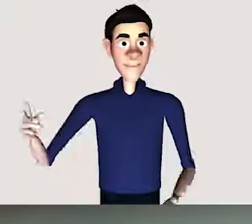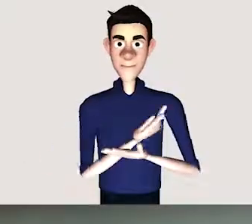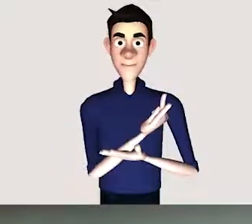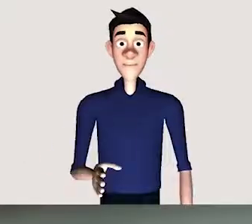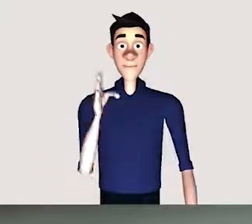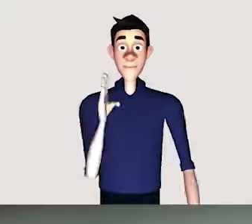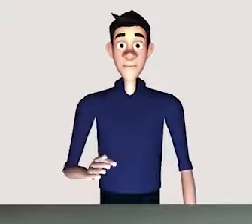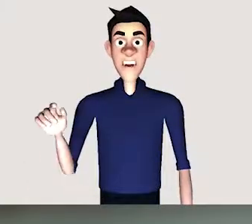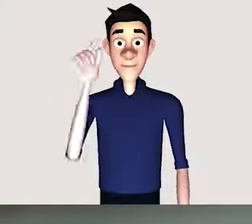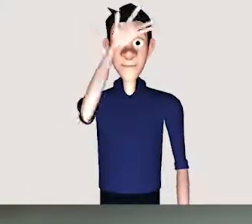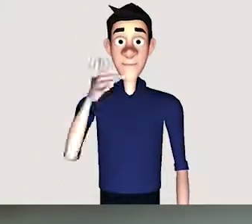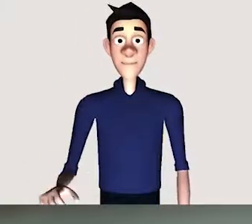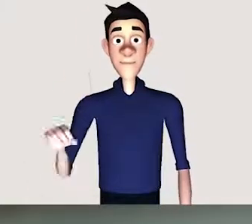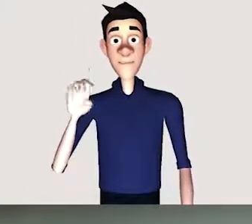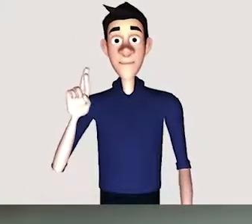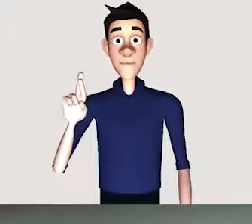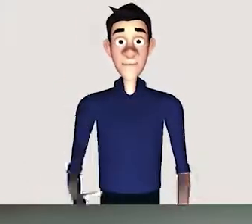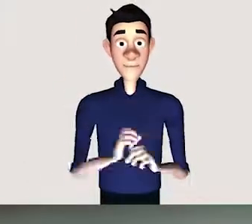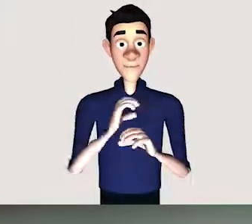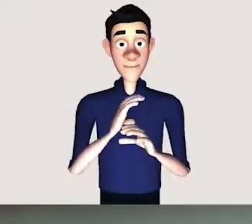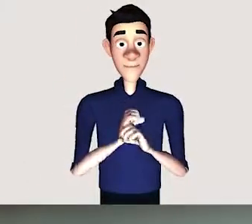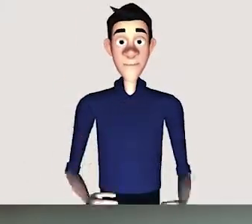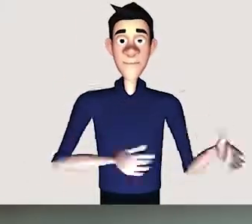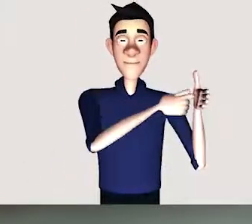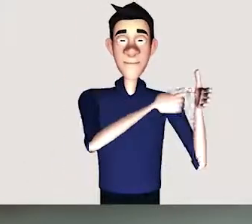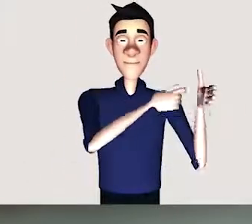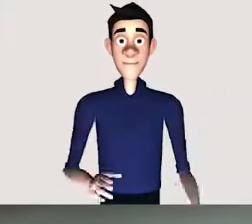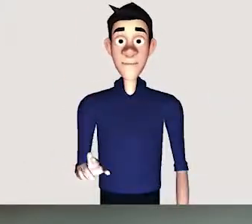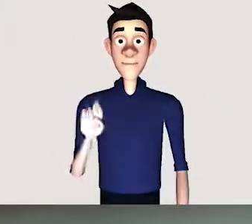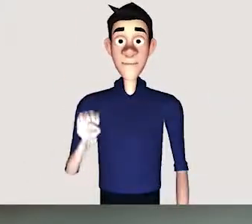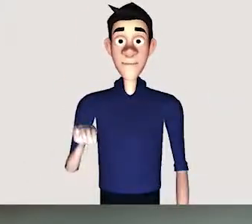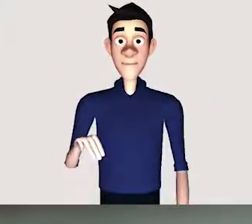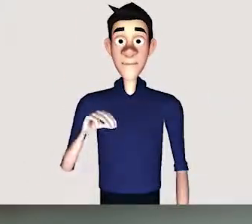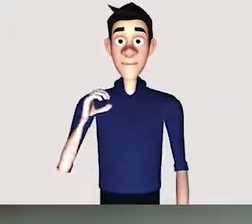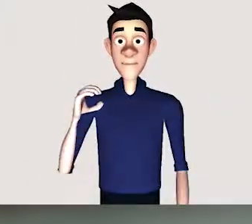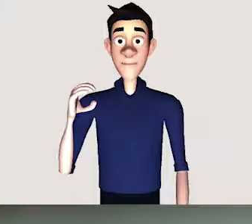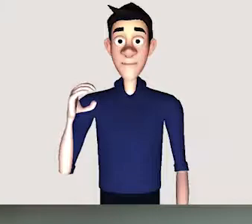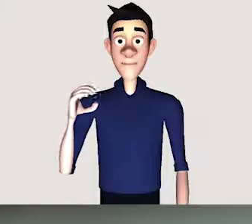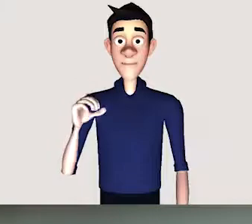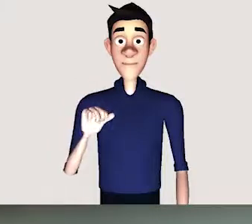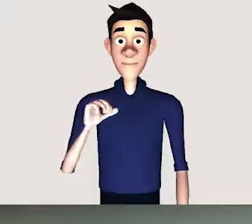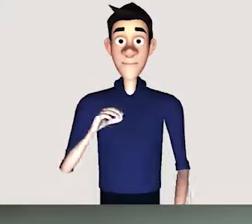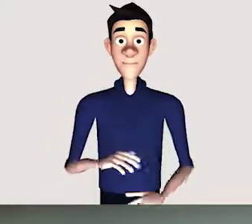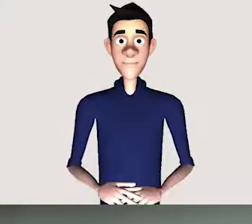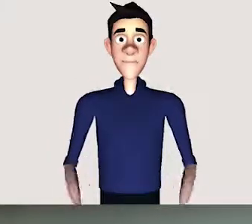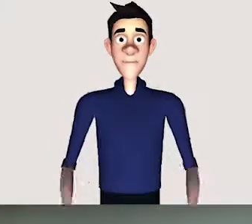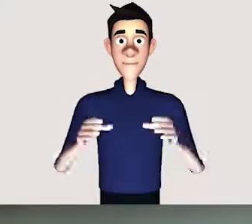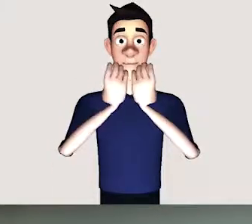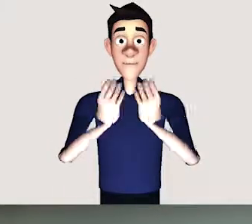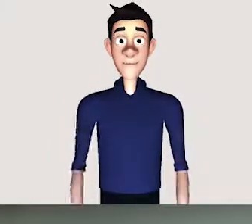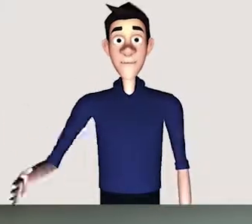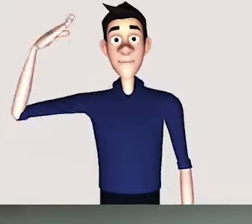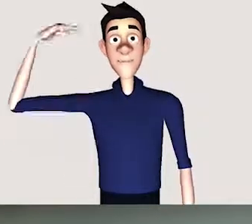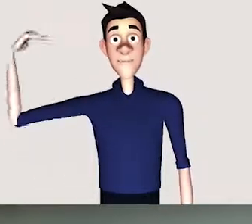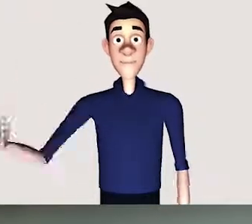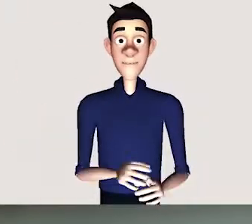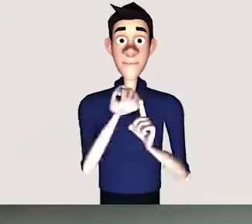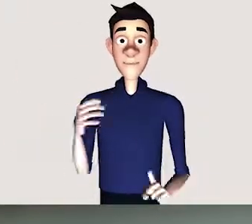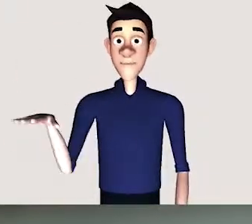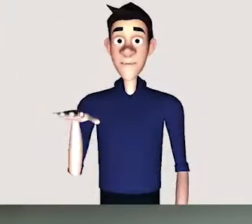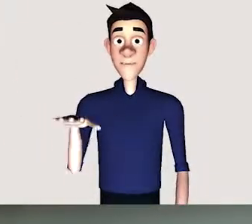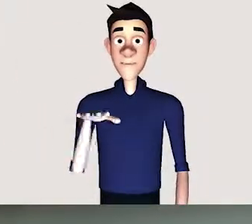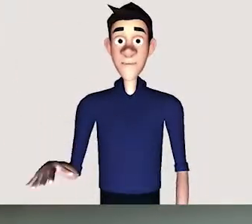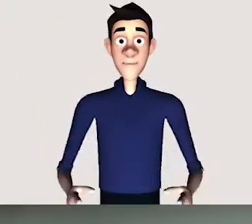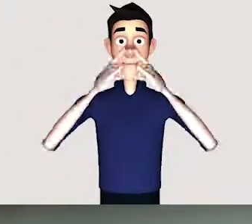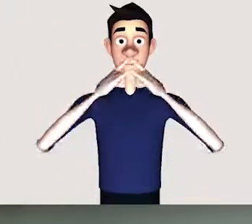falando em cidadania. Portanto, na aula de hoje, nesse nosso encontro de hoje, onde abordamos o tema museu,